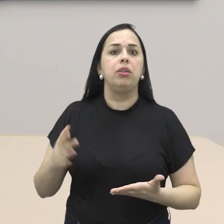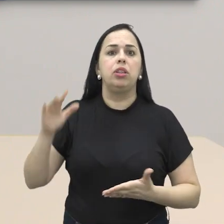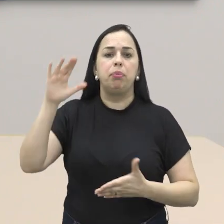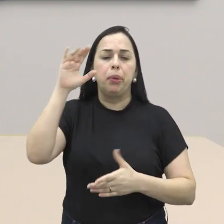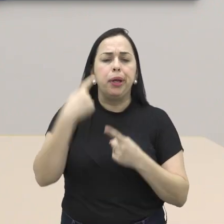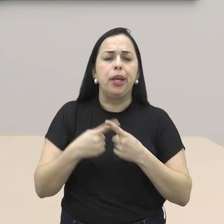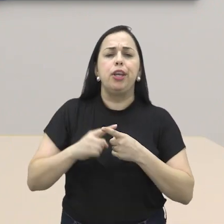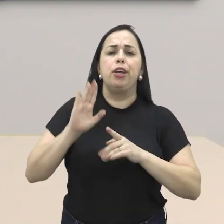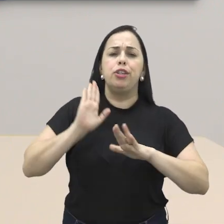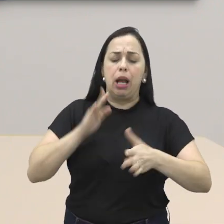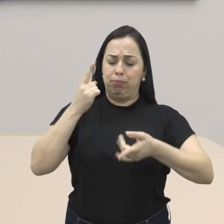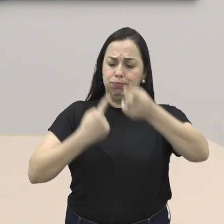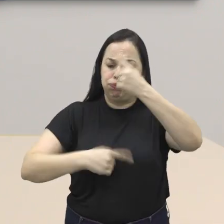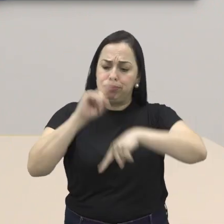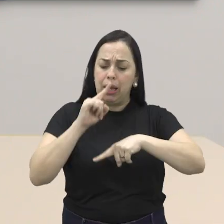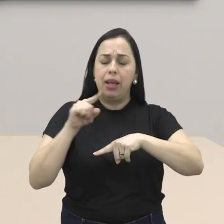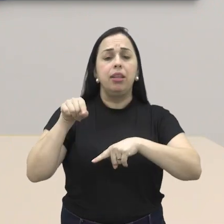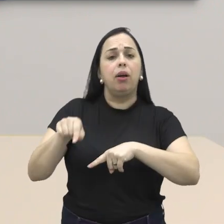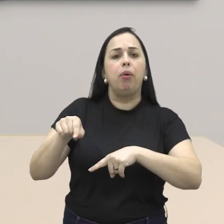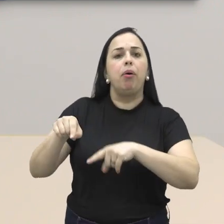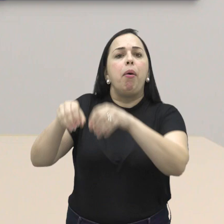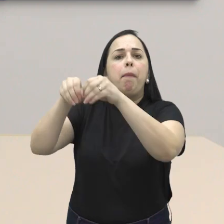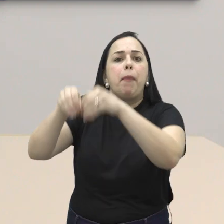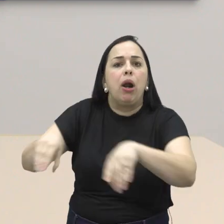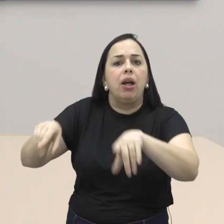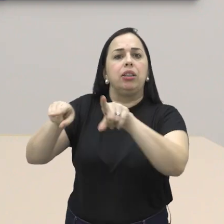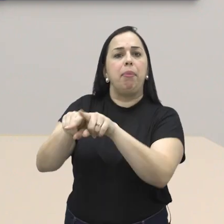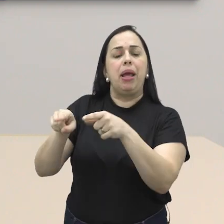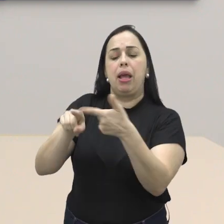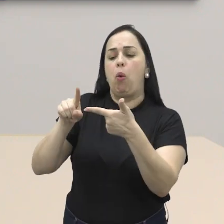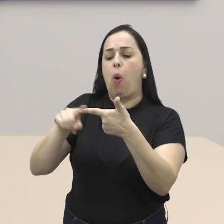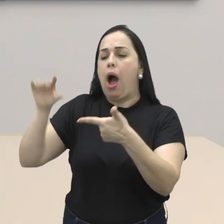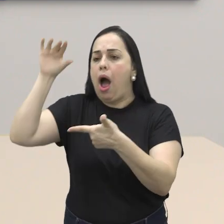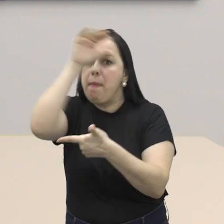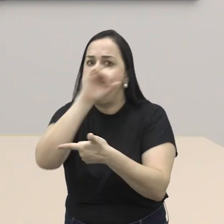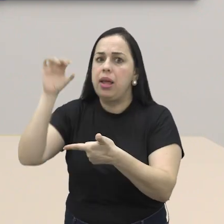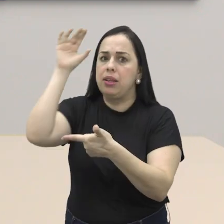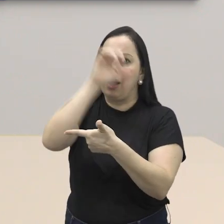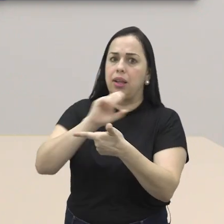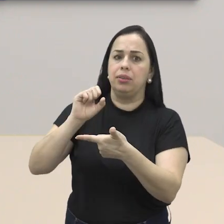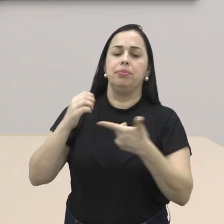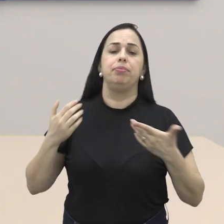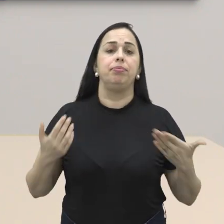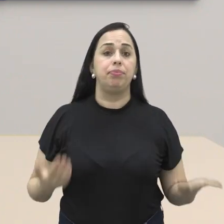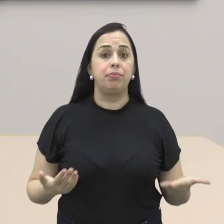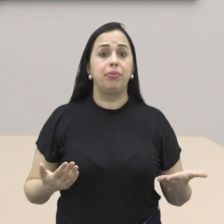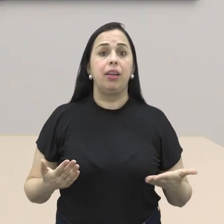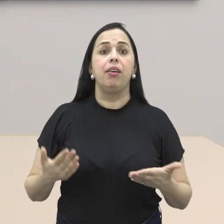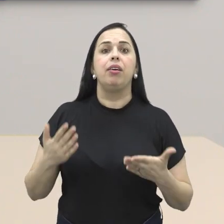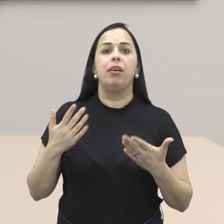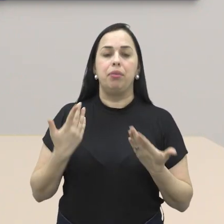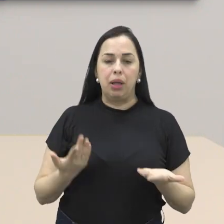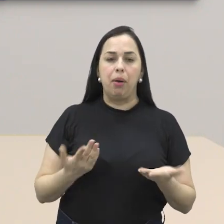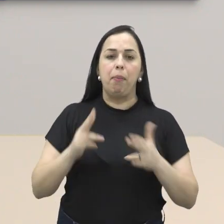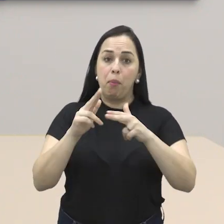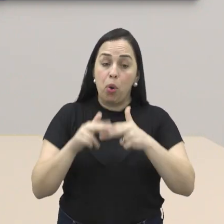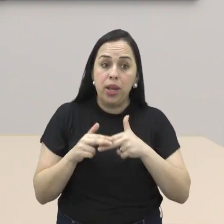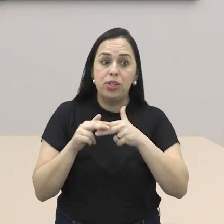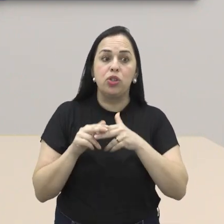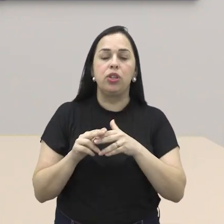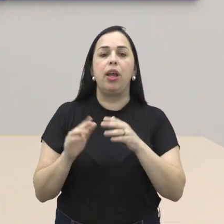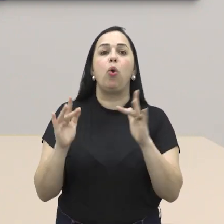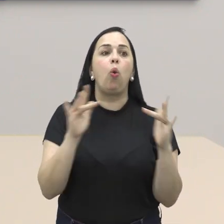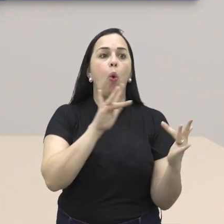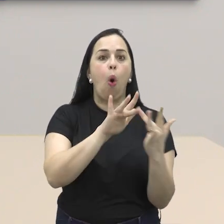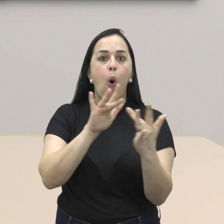teve sucesso, que corrigiu, e eu diminuo não só o tempo de aprendizado, como o custo de aprendizado. Fazer parte de boas redes